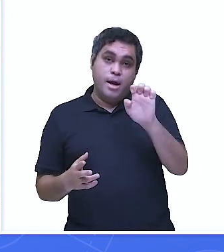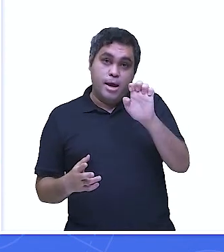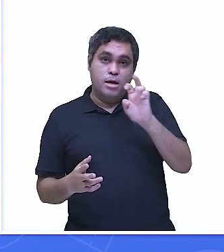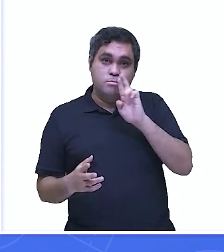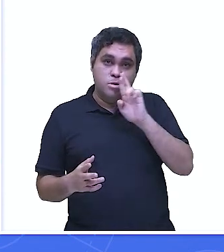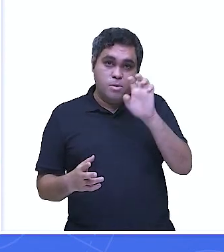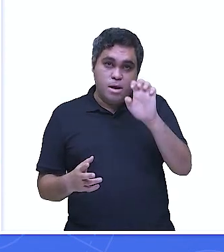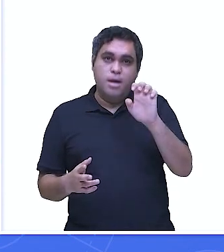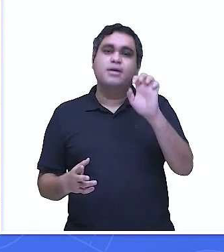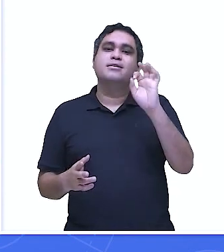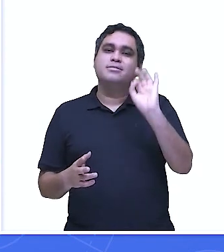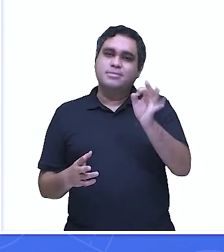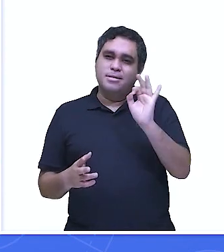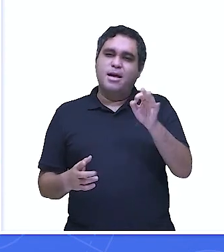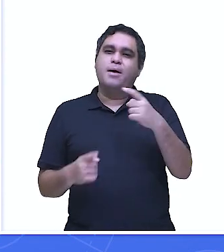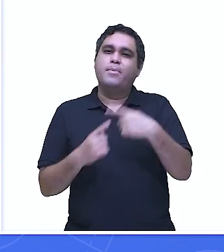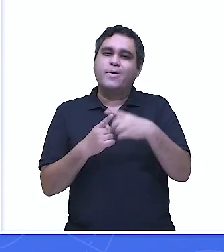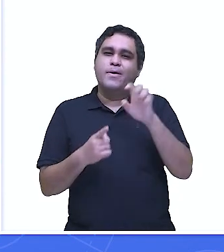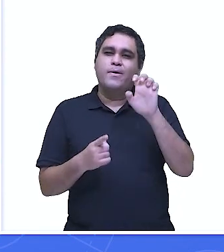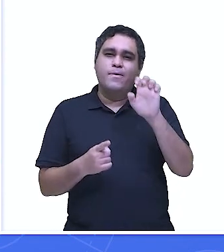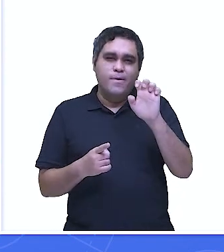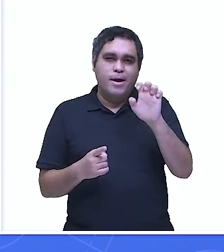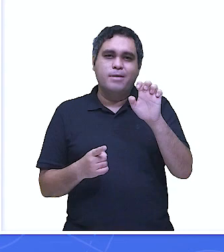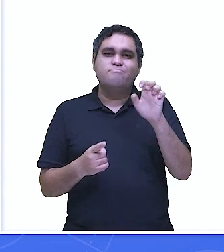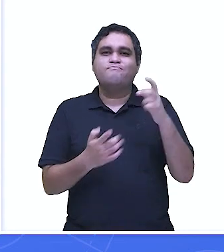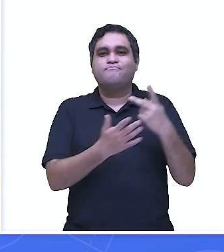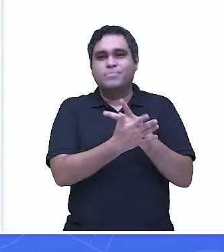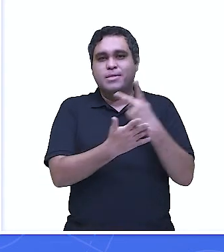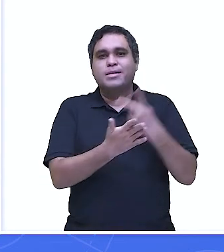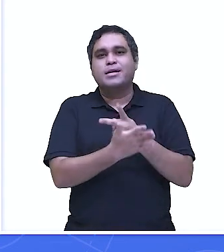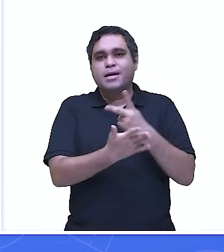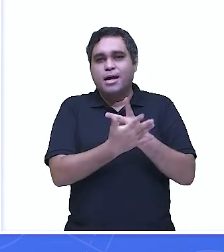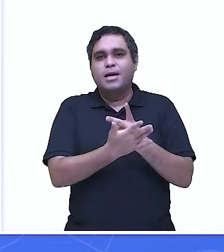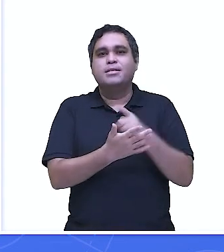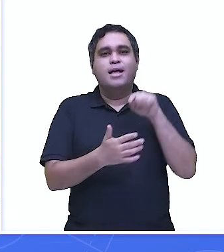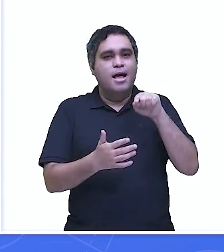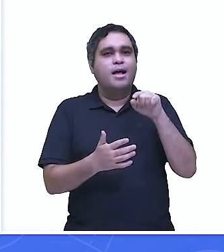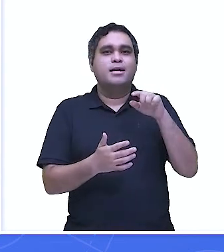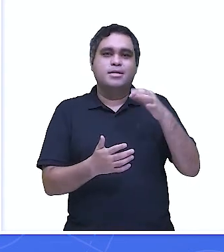I, acertou. Parabéns,